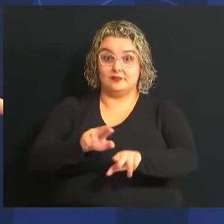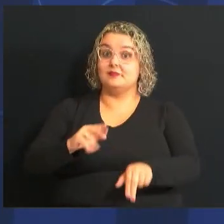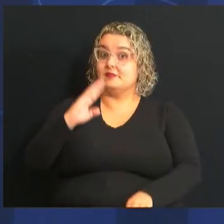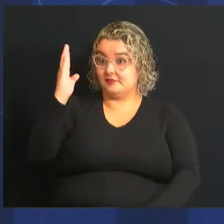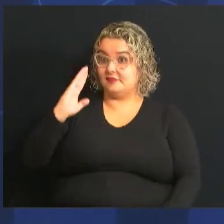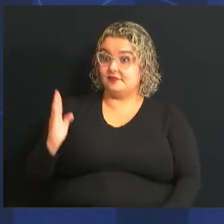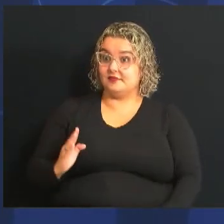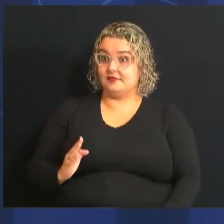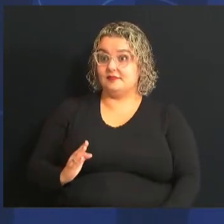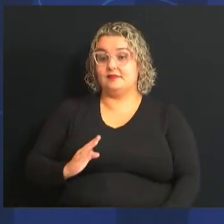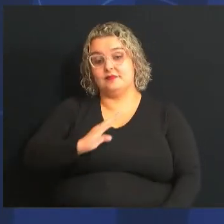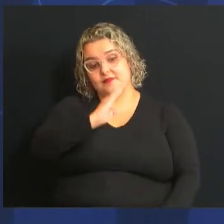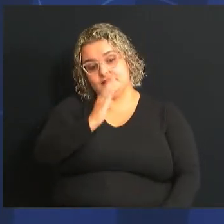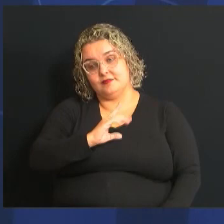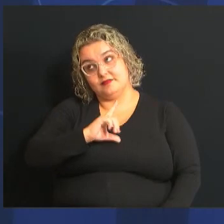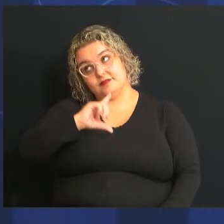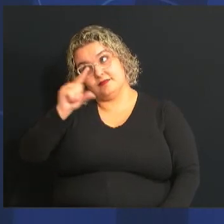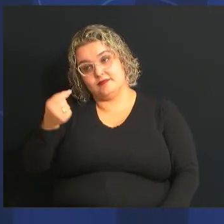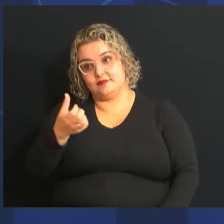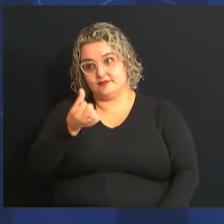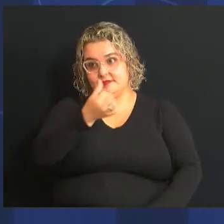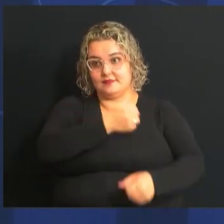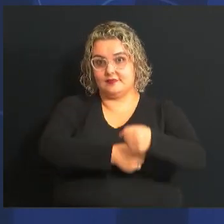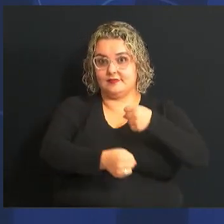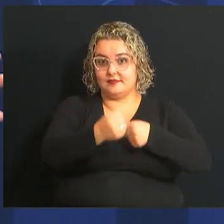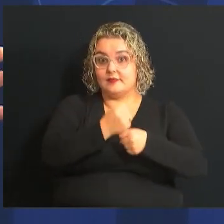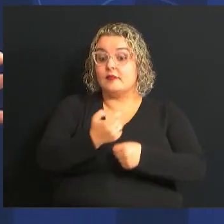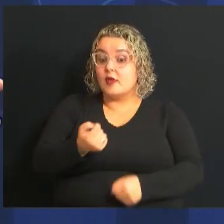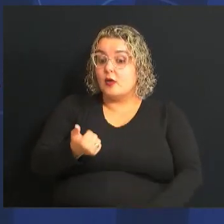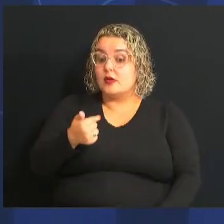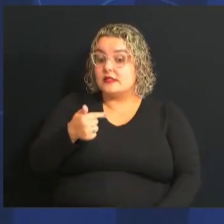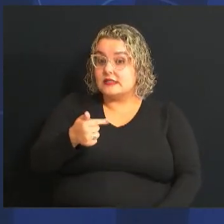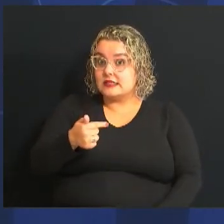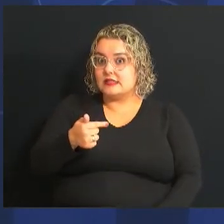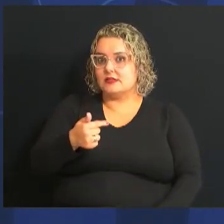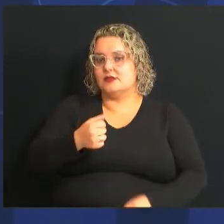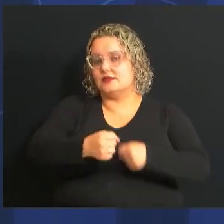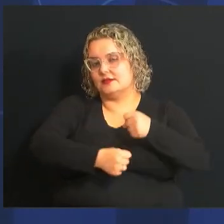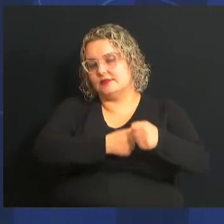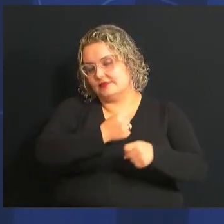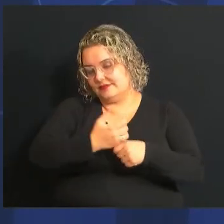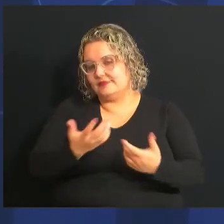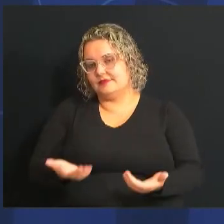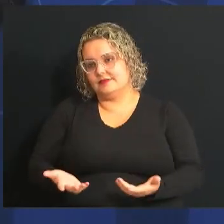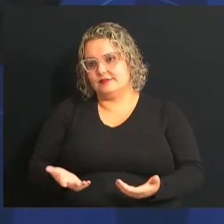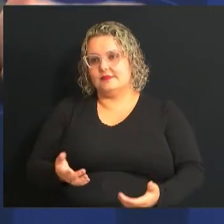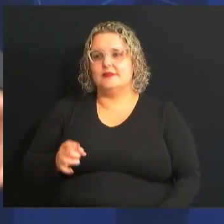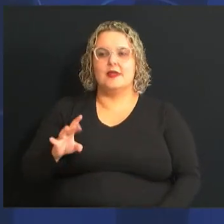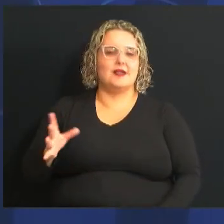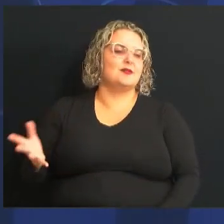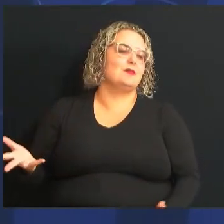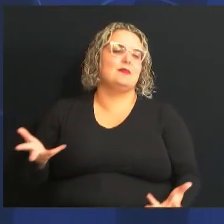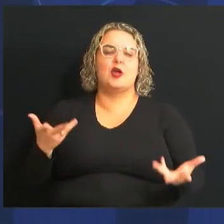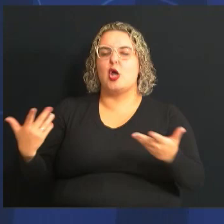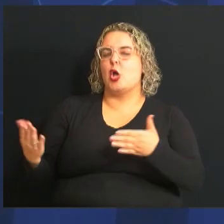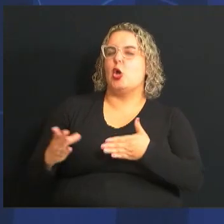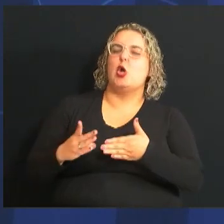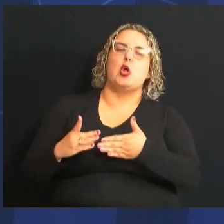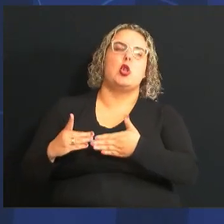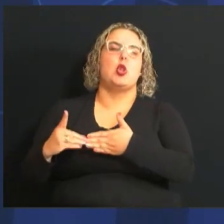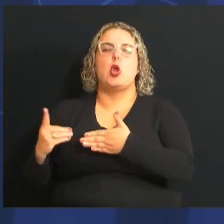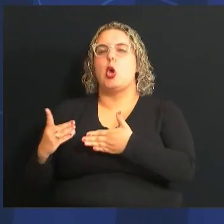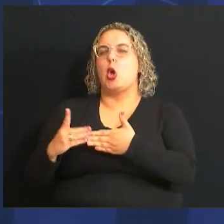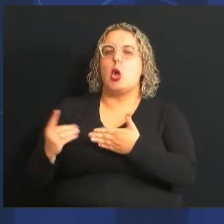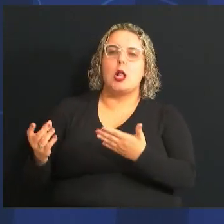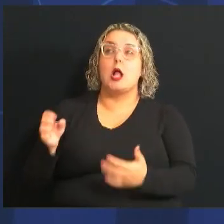deixou o país há 6 anos, há quase 7 anos, e vai nos contar se é só glamour, dólar, euro, ou se